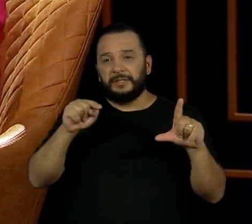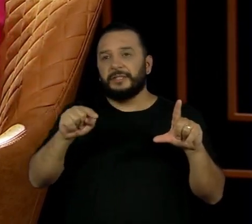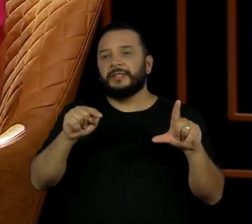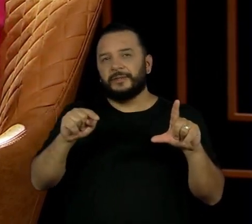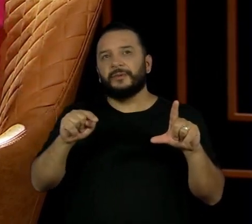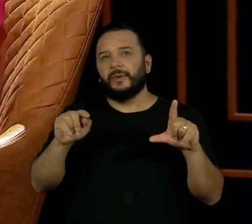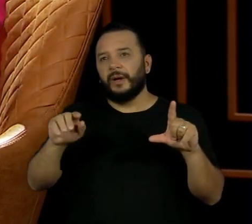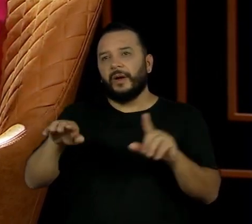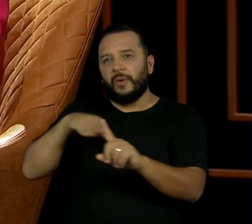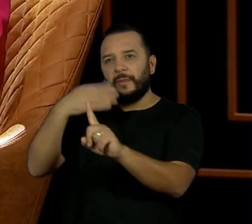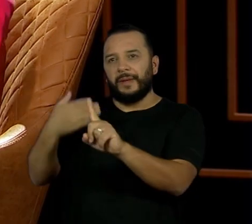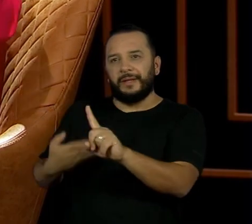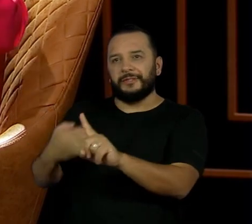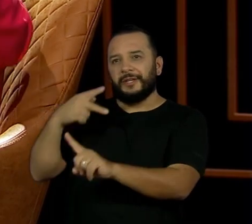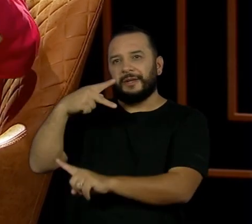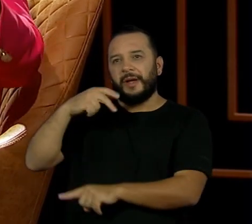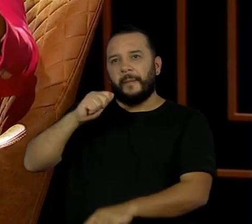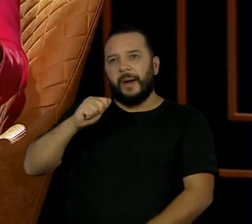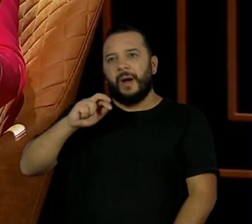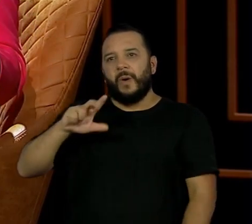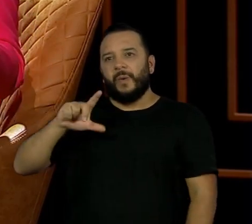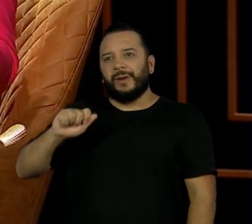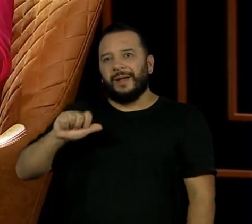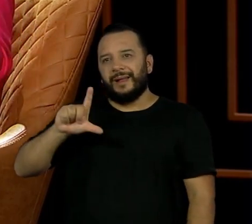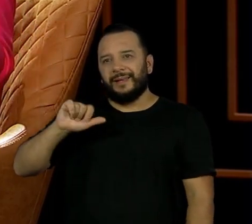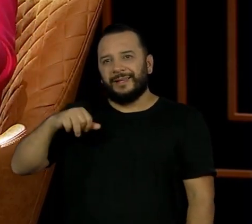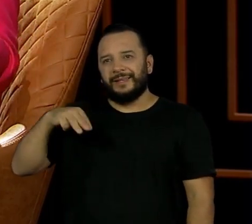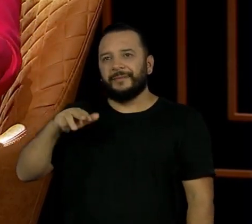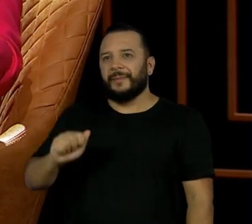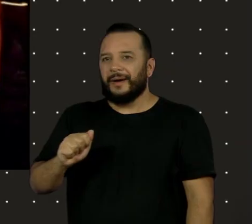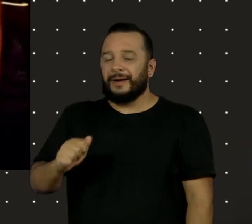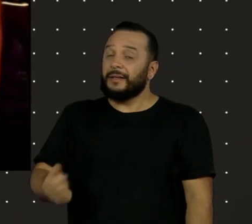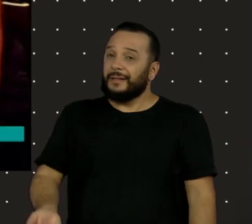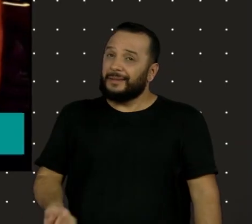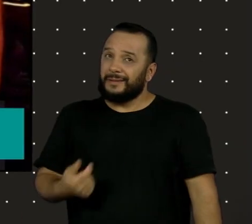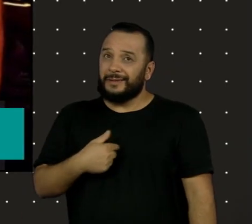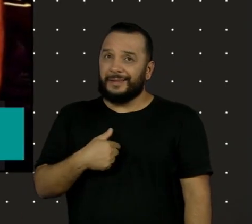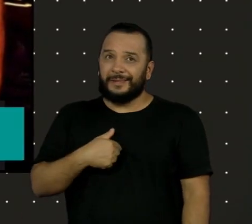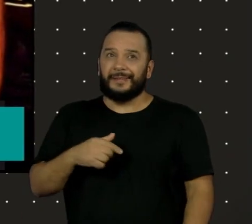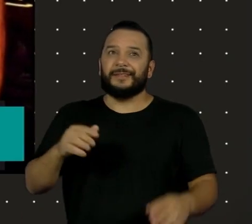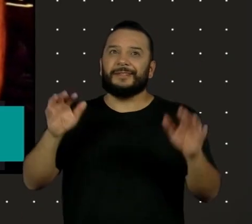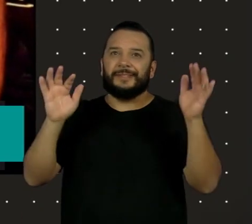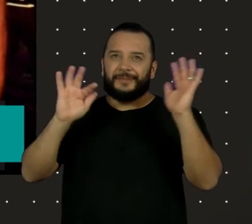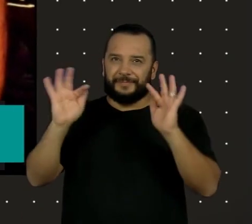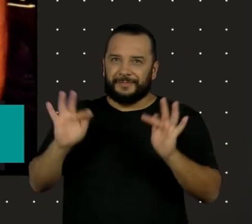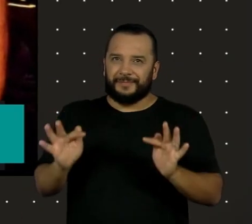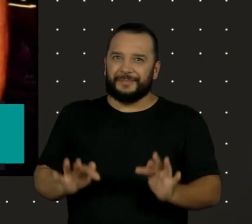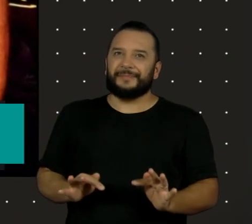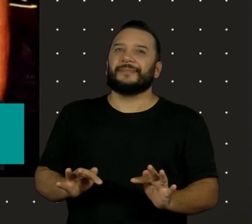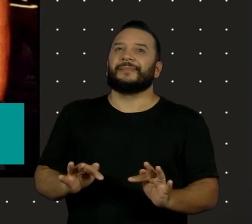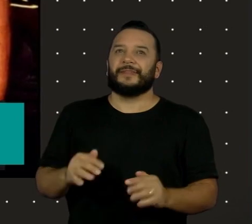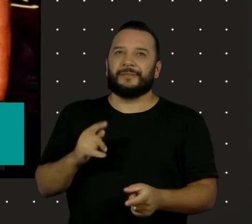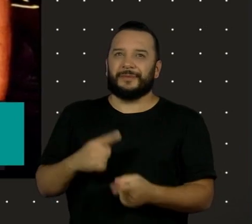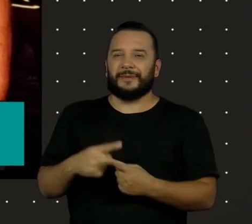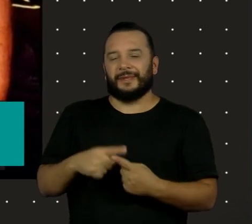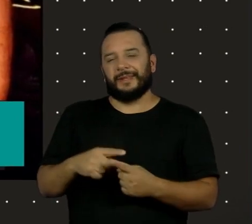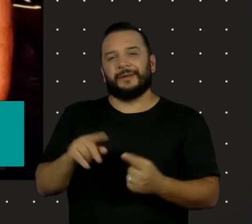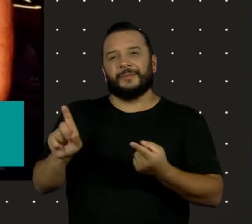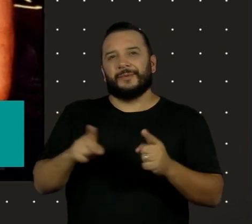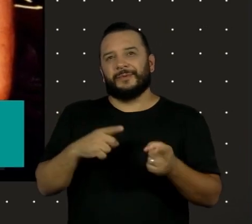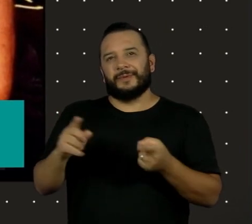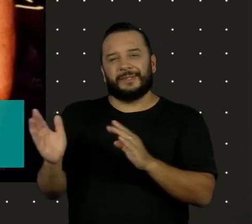assim, eu fico feliz de falar sobre essas belezas da vida, né?